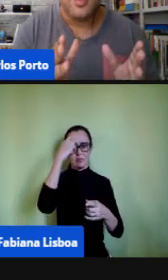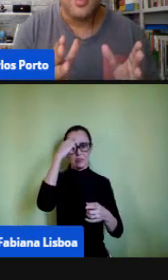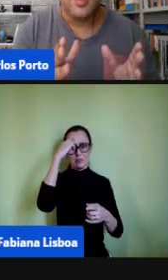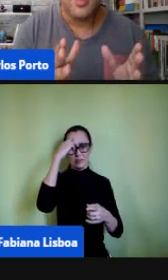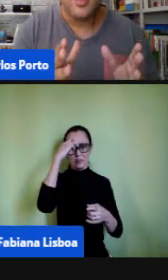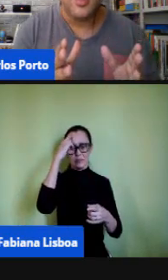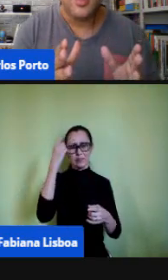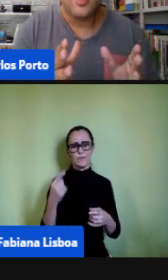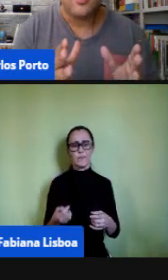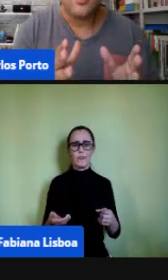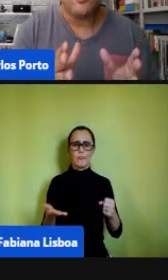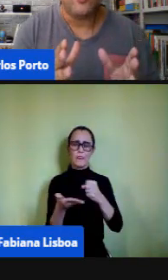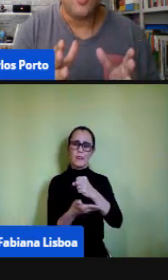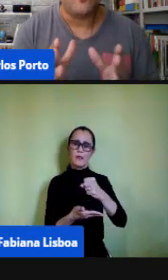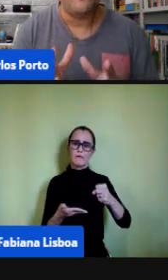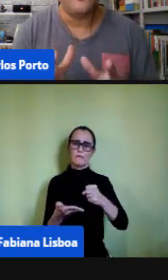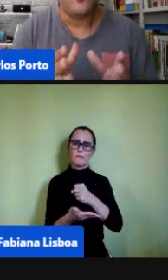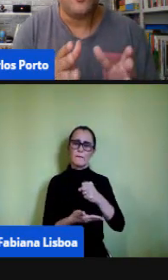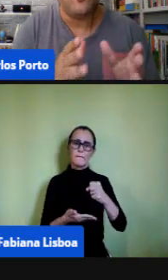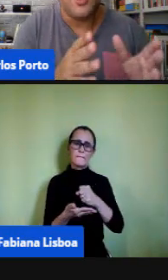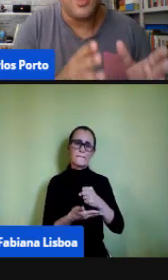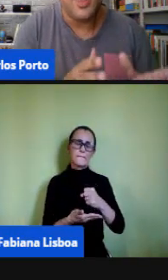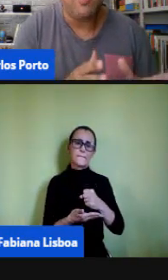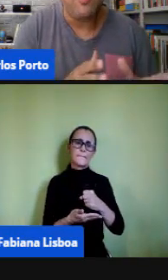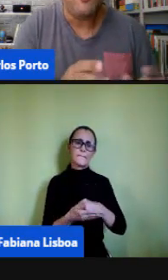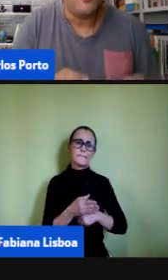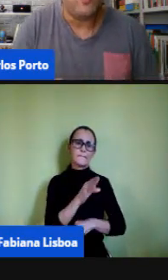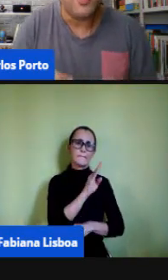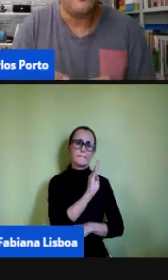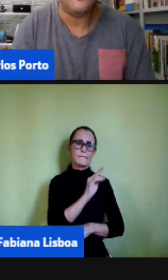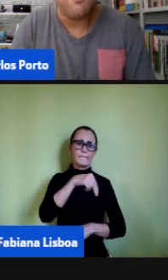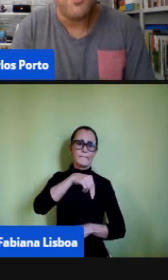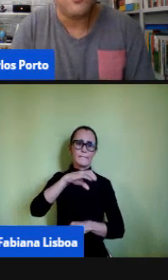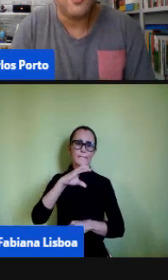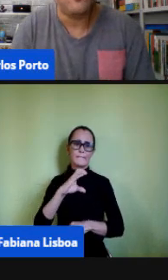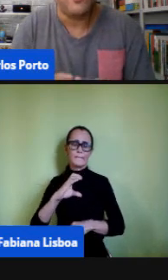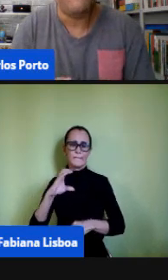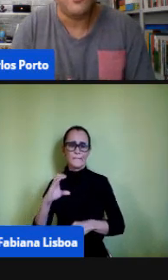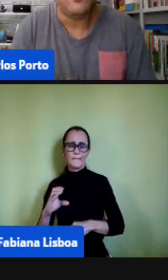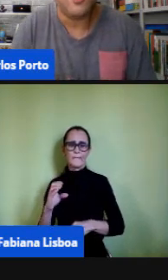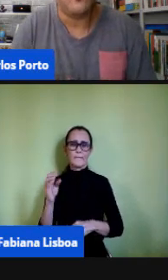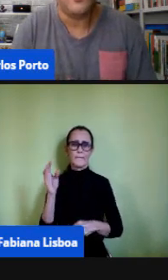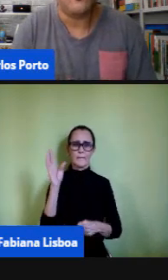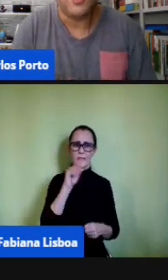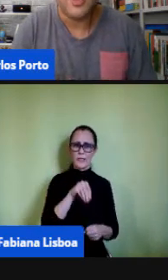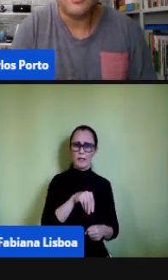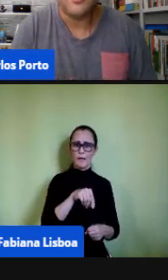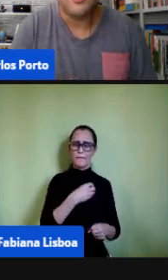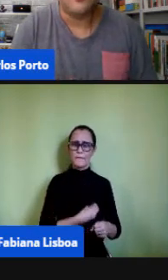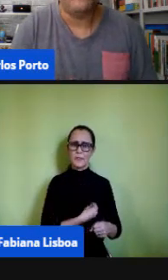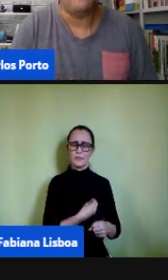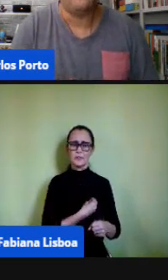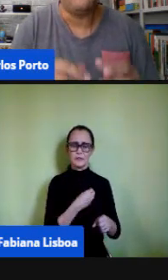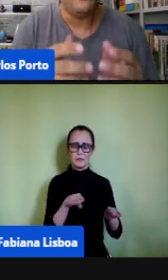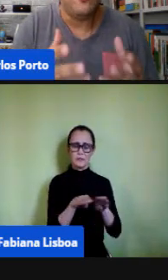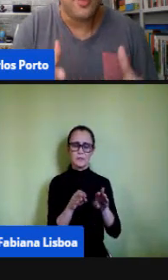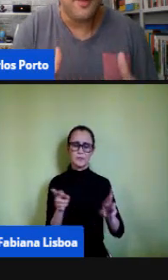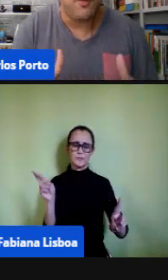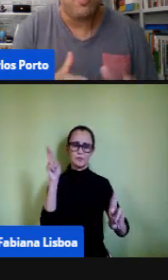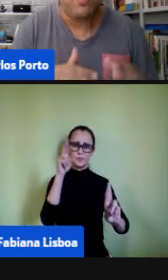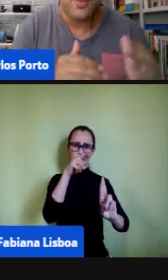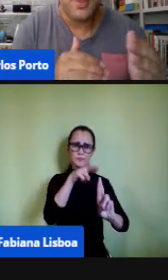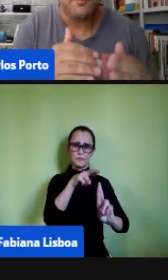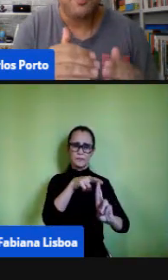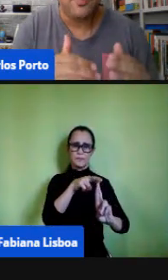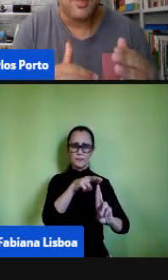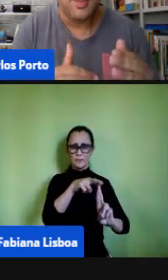base nacional comum curricular rege, o que está presente no referencial curricular dos